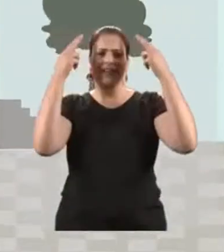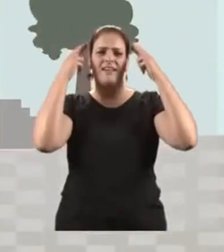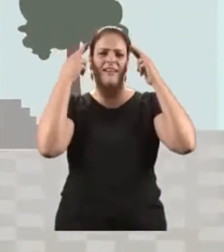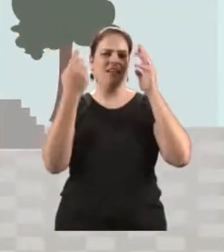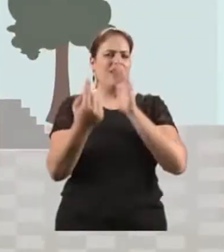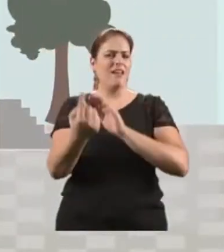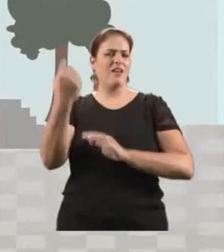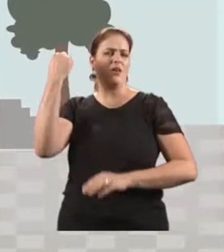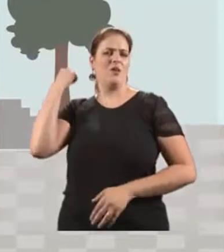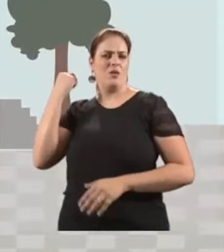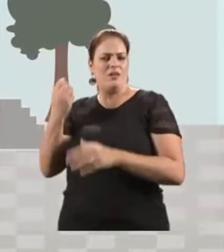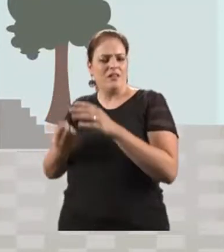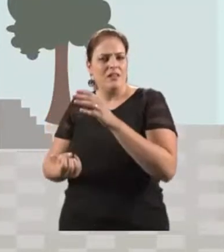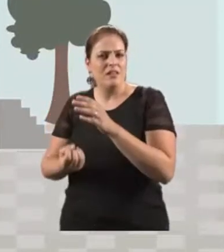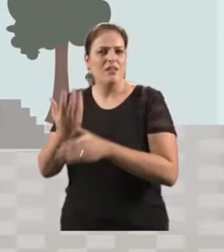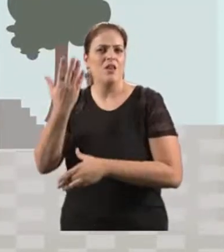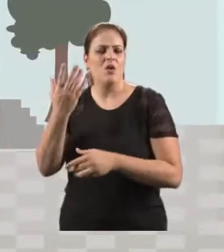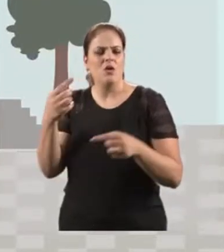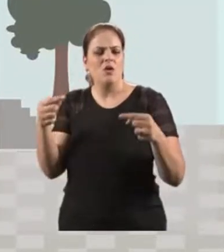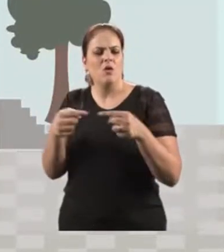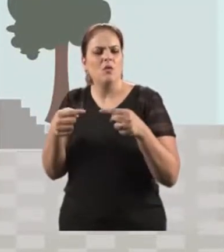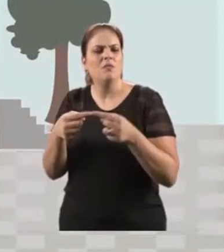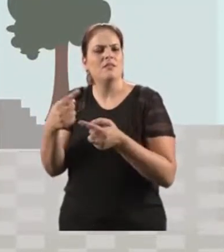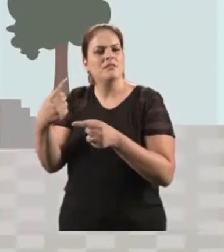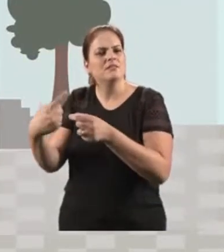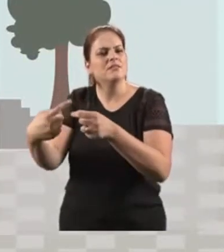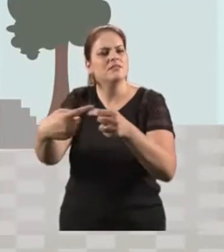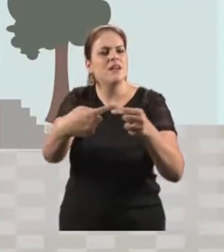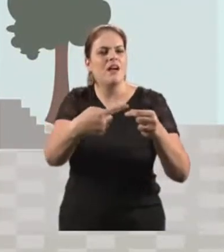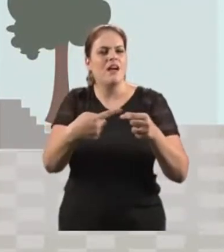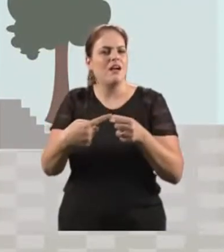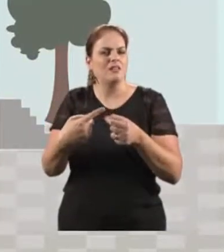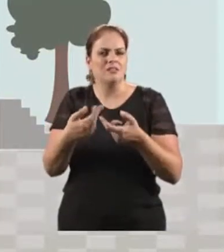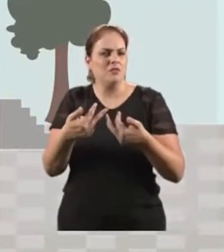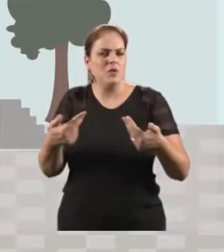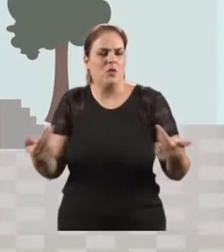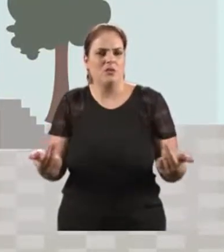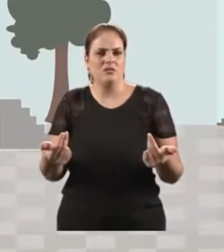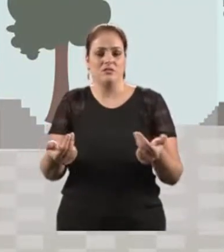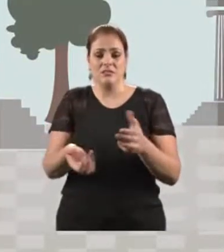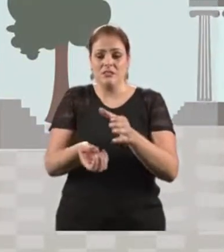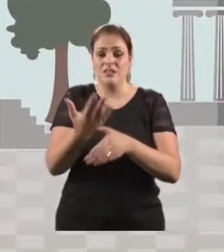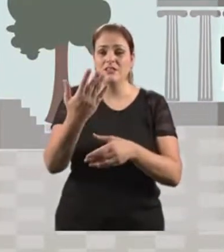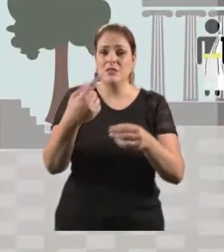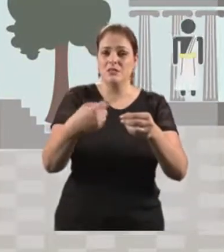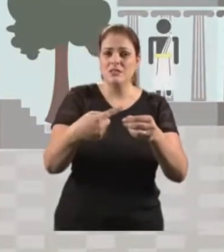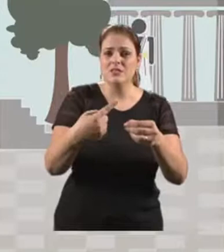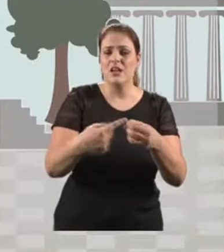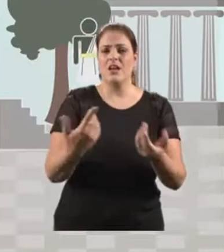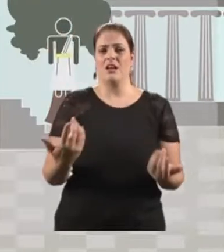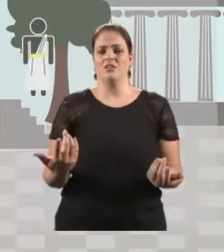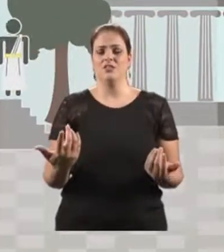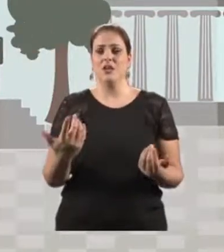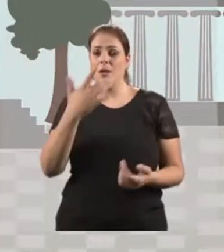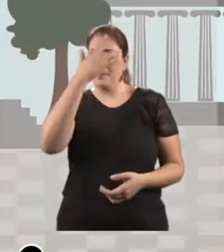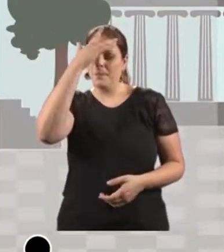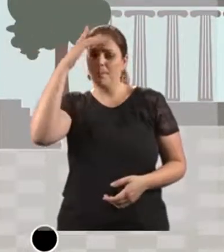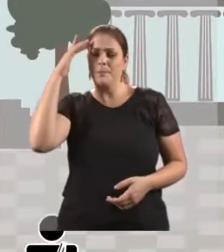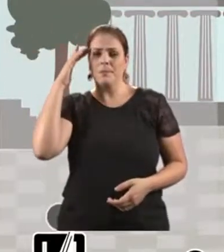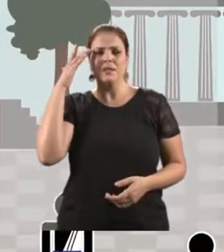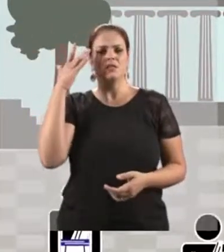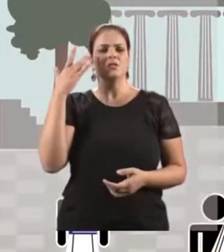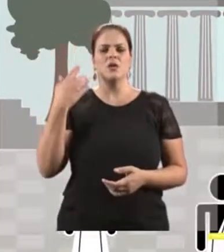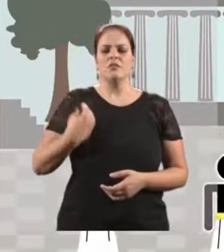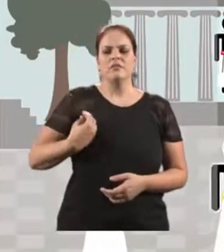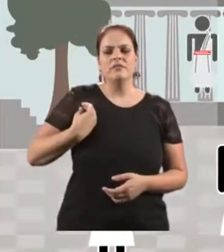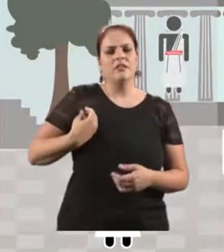fazia referência a tudo que dizia respeito à cidade. A criação das cidades e o fato das pessoas começarem a